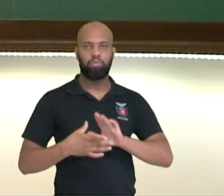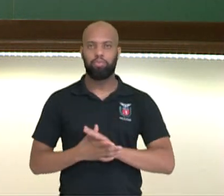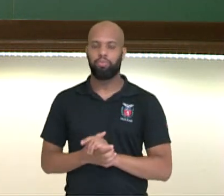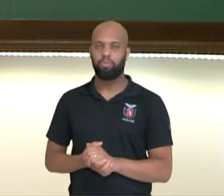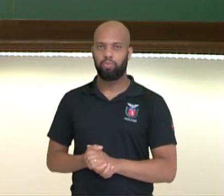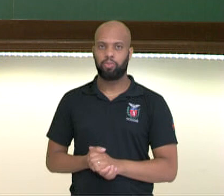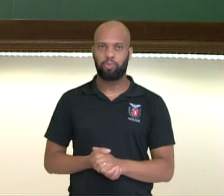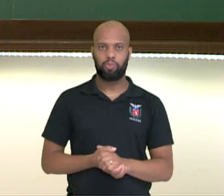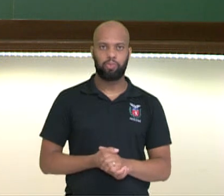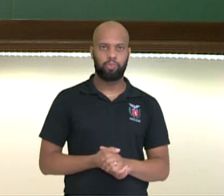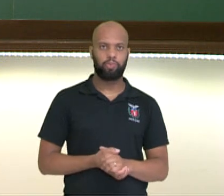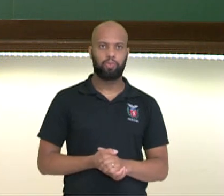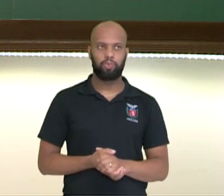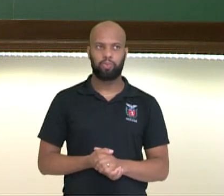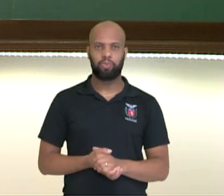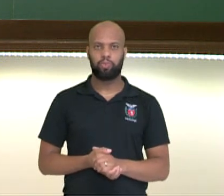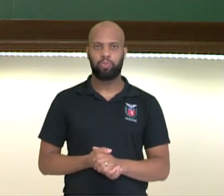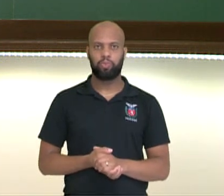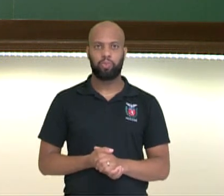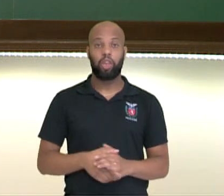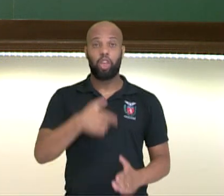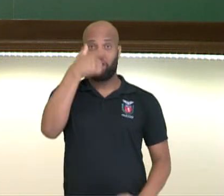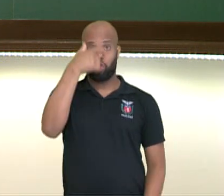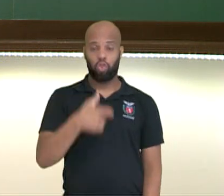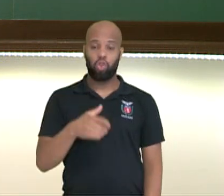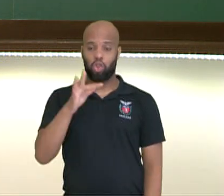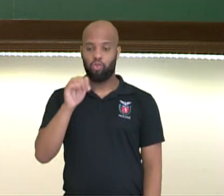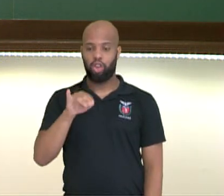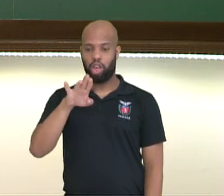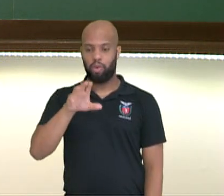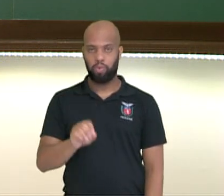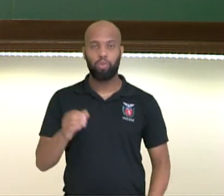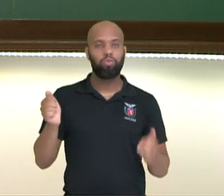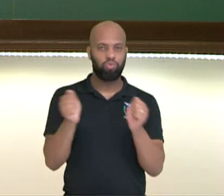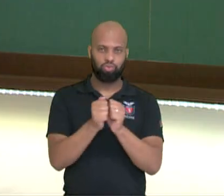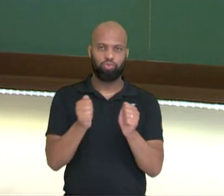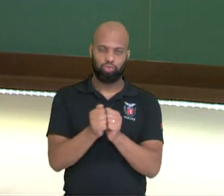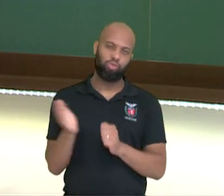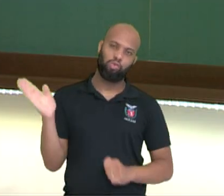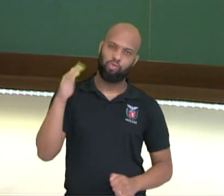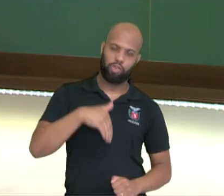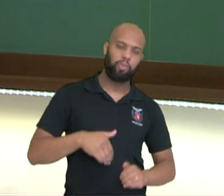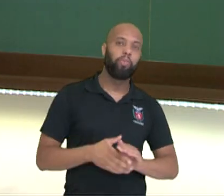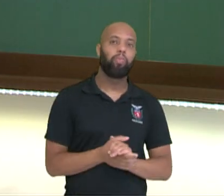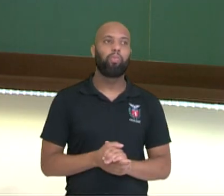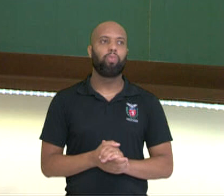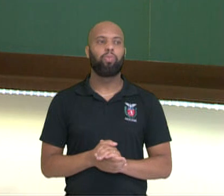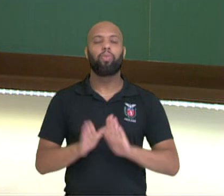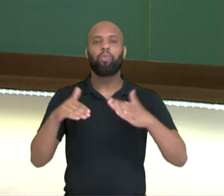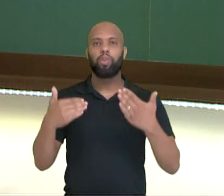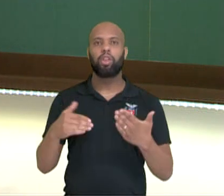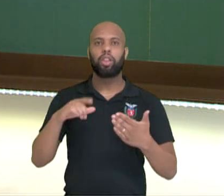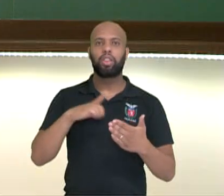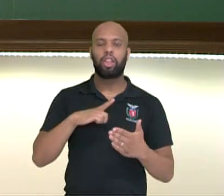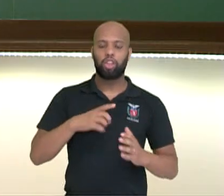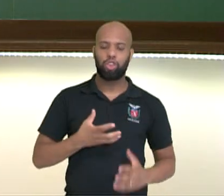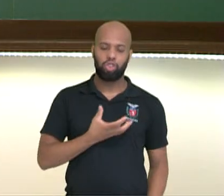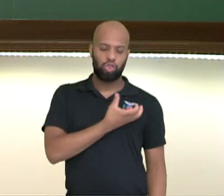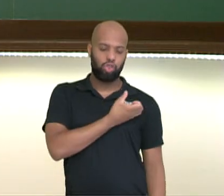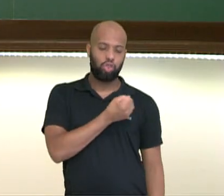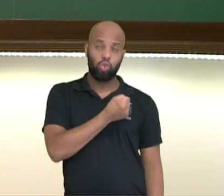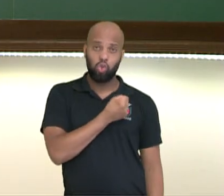eles, ok? Então, eu sou o professor Fábio, acompanhem comigo. Bom, gente, grandezas